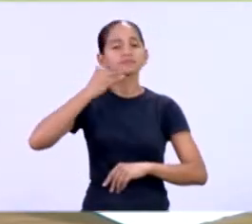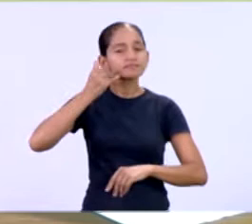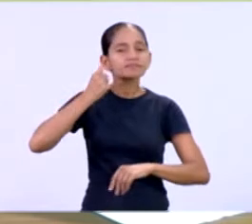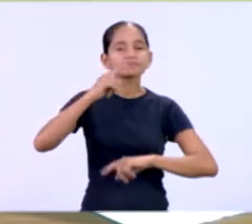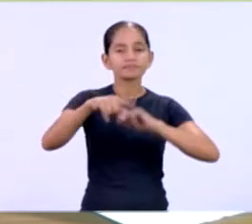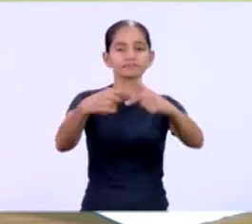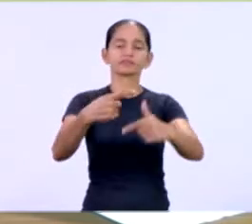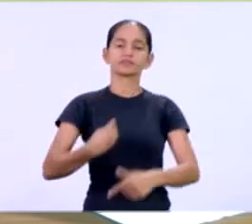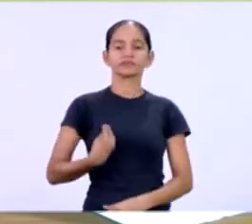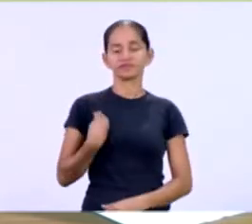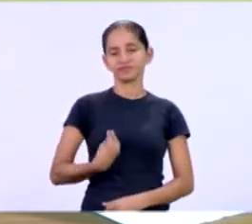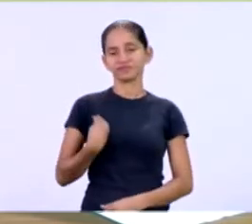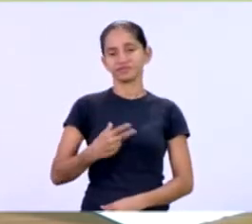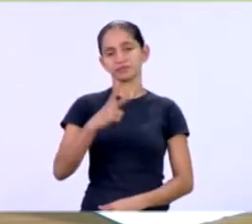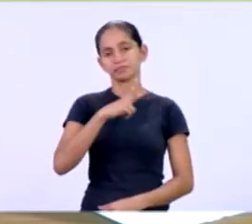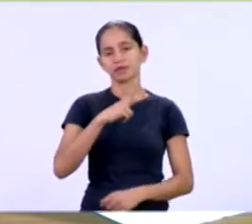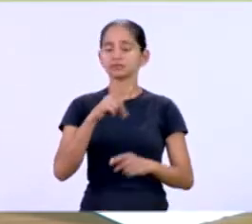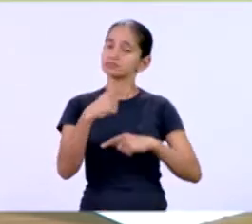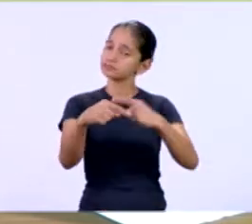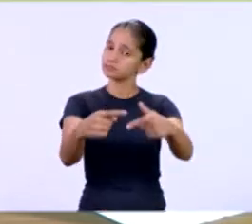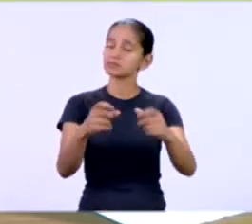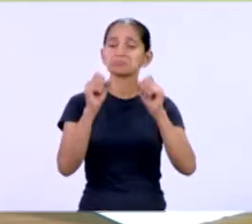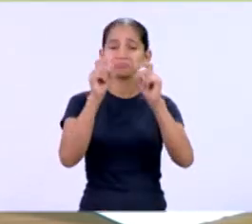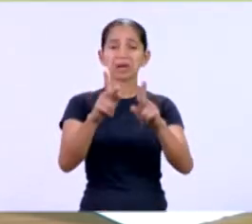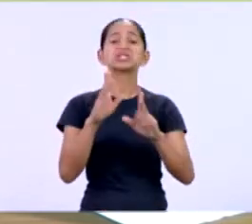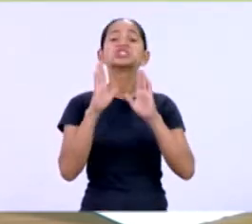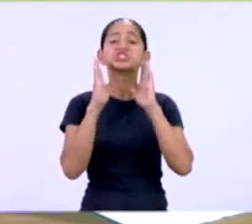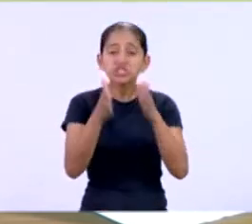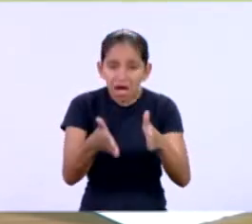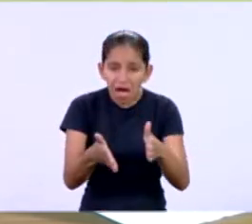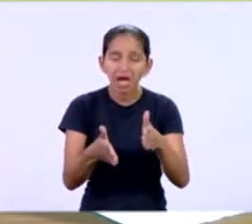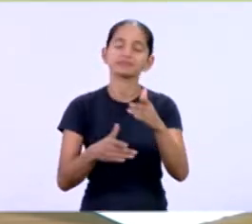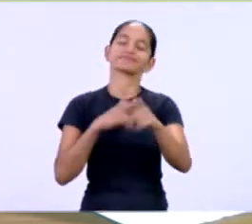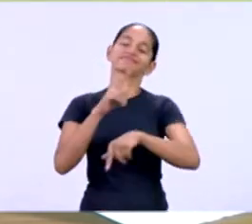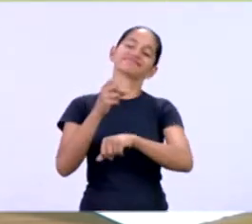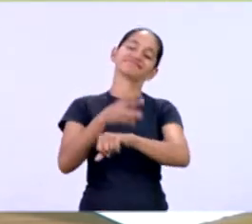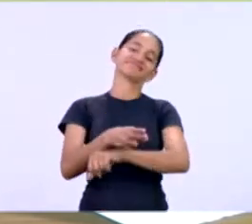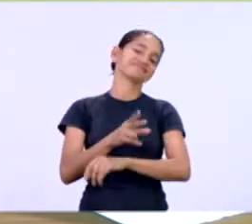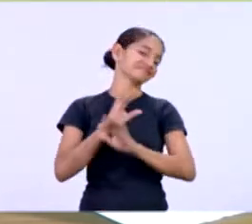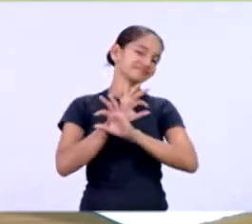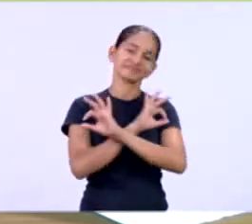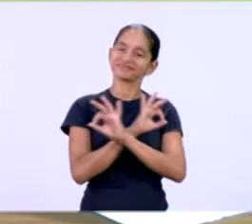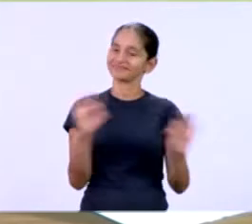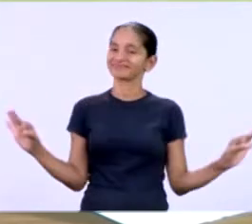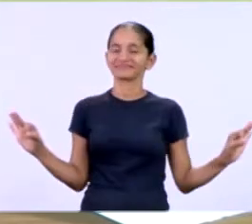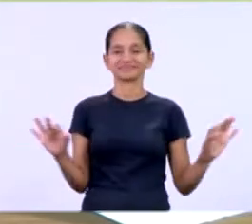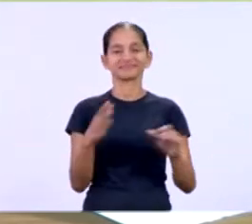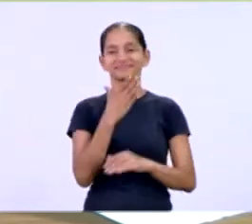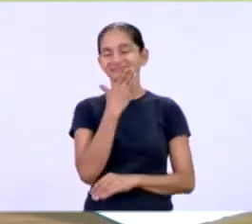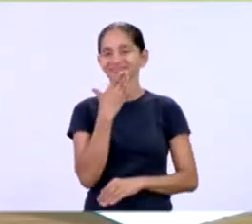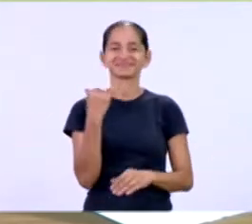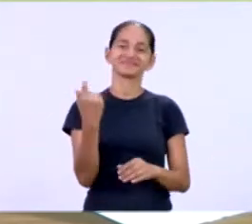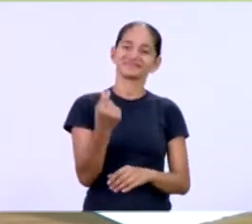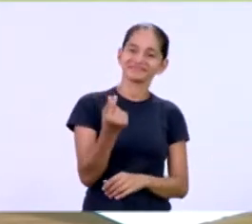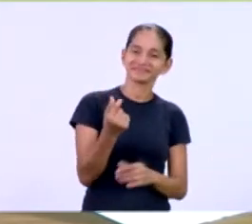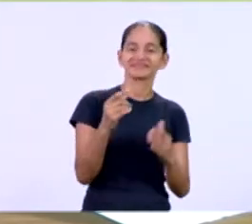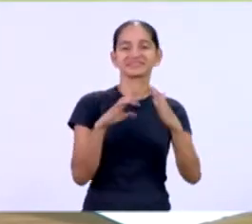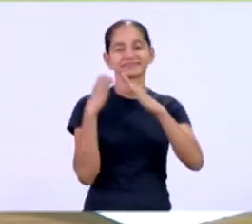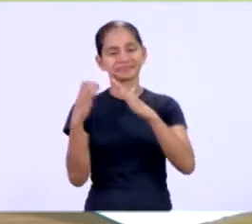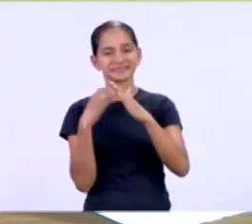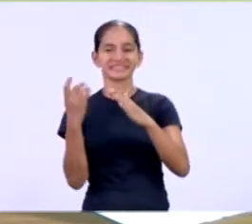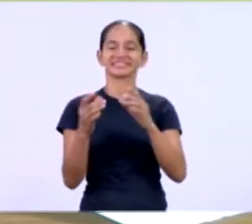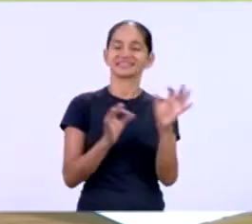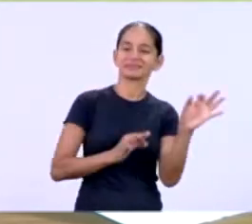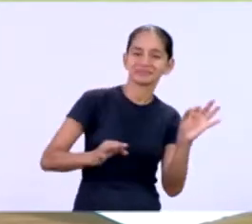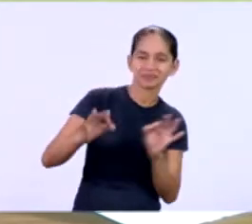vida e posteriormente, ou aqueles que já trabalham na área, desenvolvam na área financeira de alguma empresa, porque